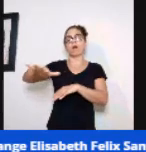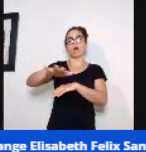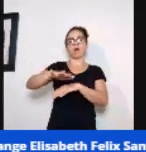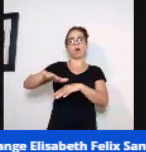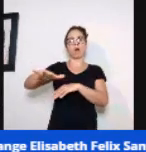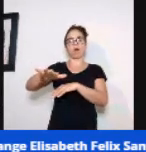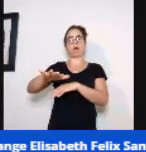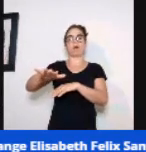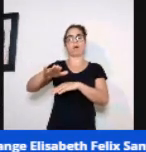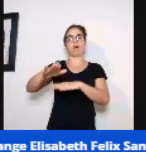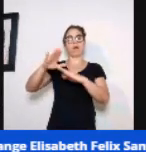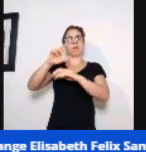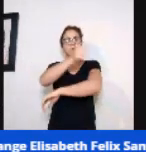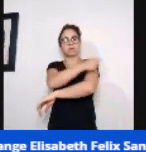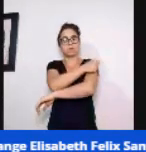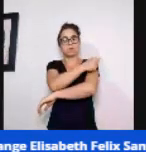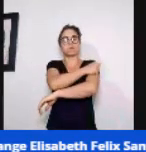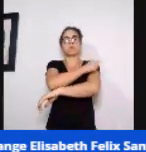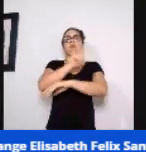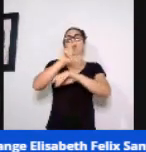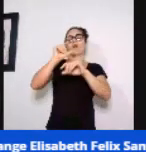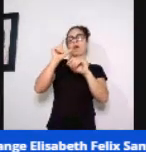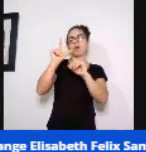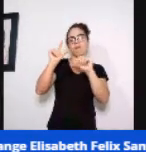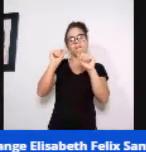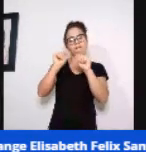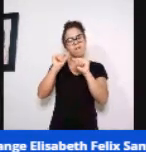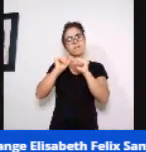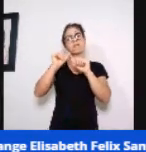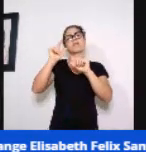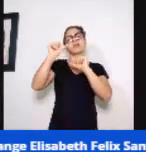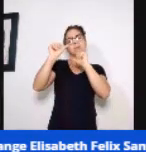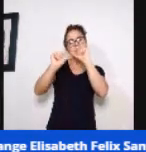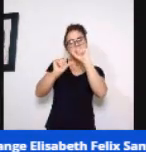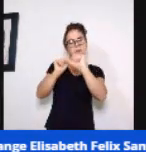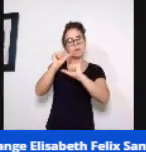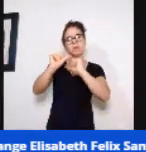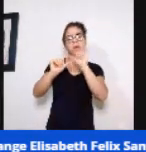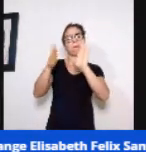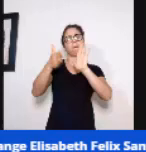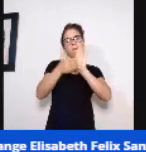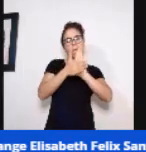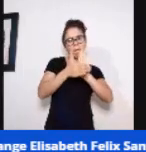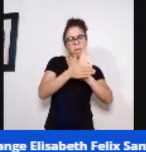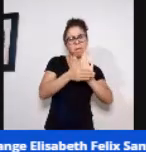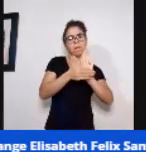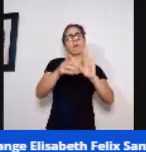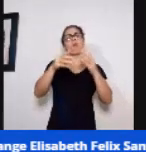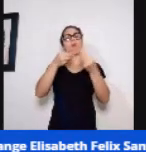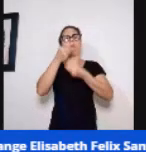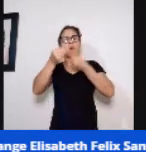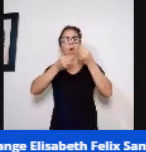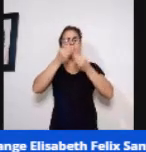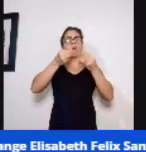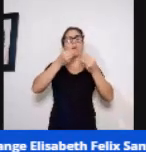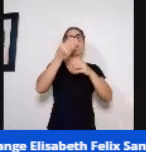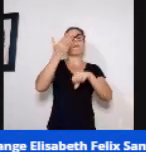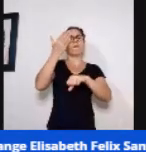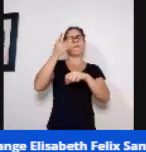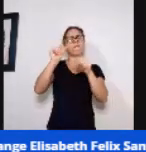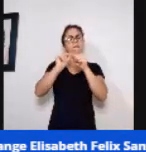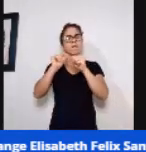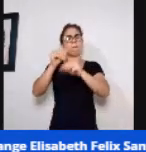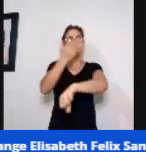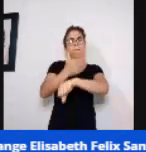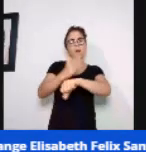que articular, reorganizar propostas de conduzir essa prática docente para os nossos alunos. Porque nós